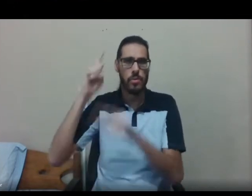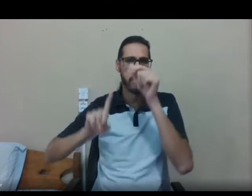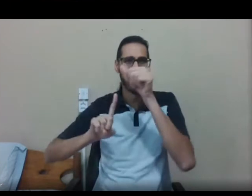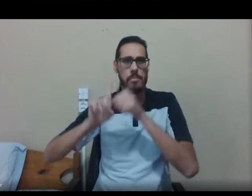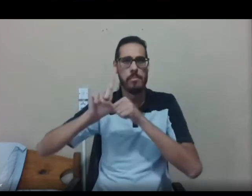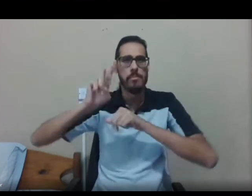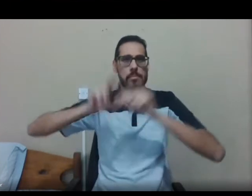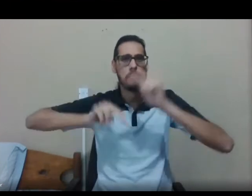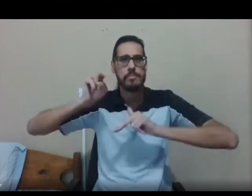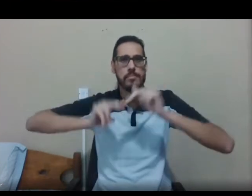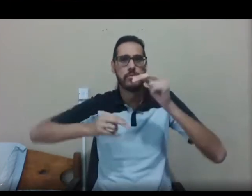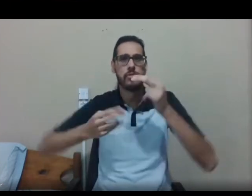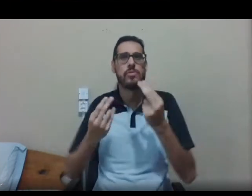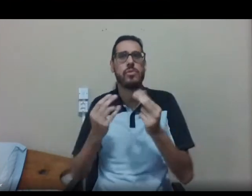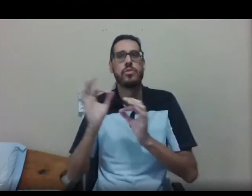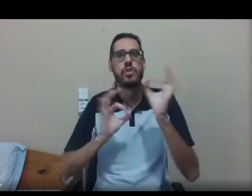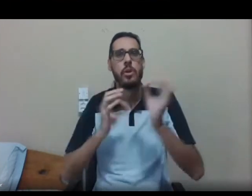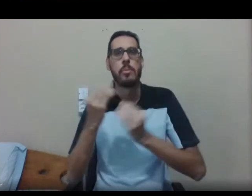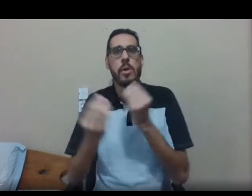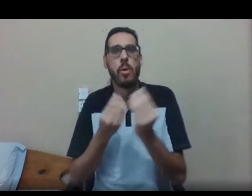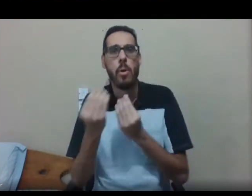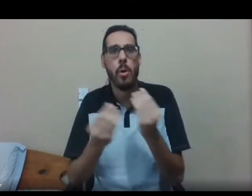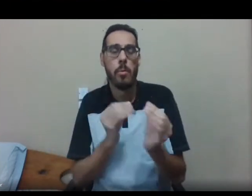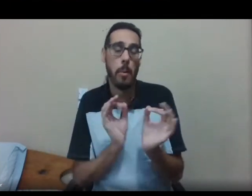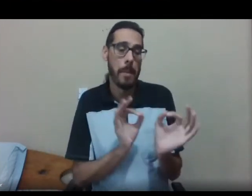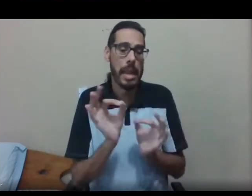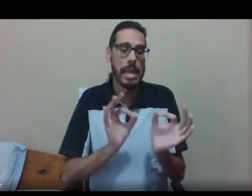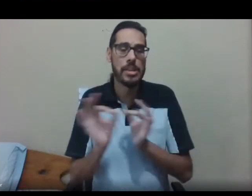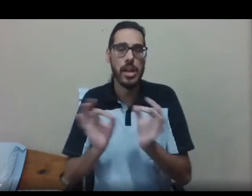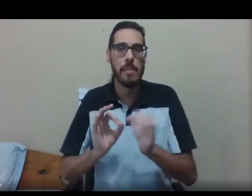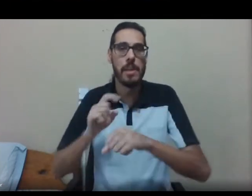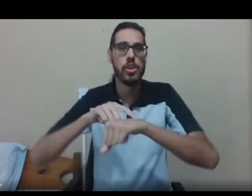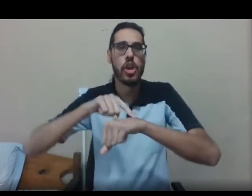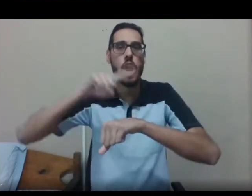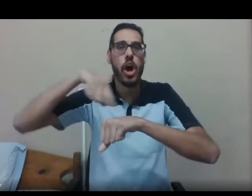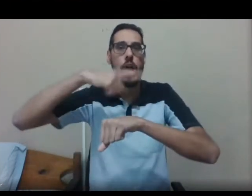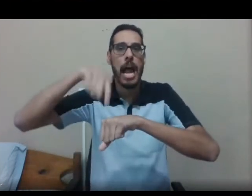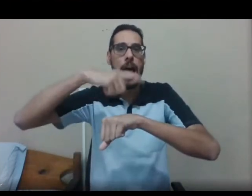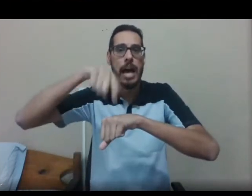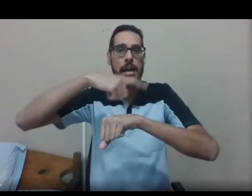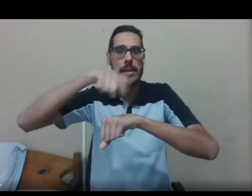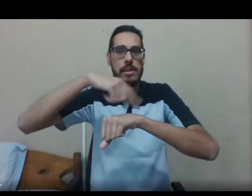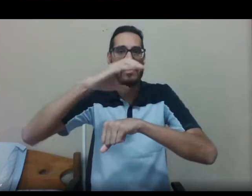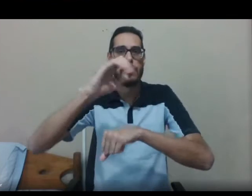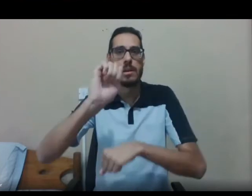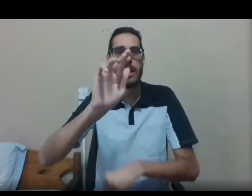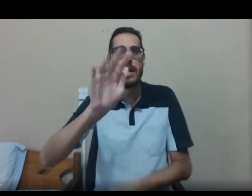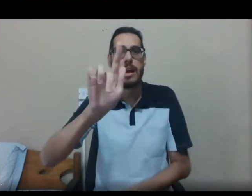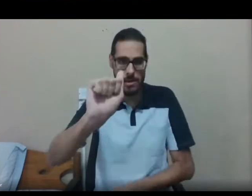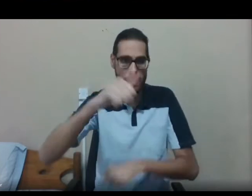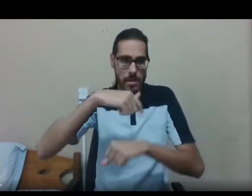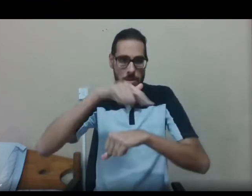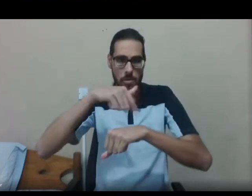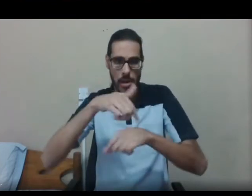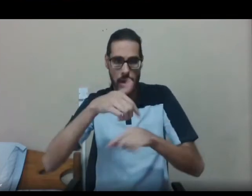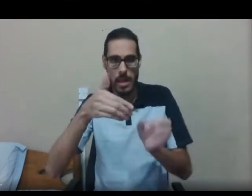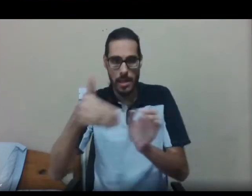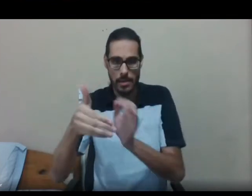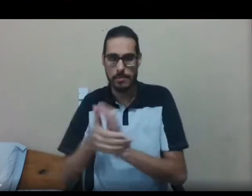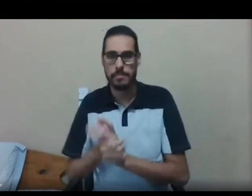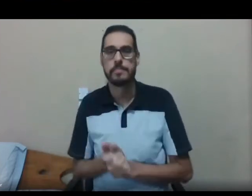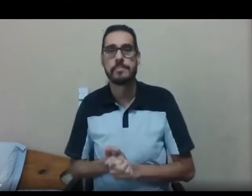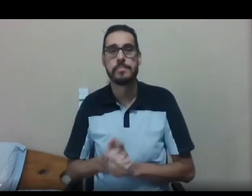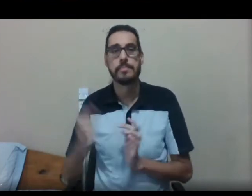que acontece a aprendizagem quando a gente está falando agora no ensino não presencial, na educação à distância, tá